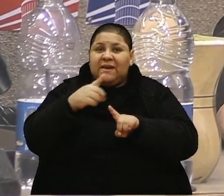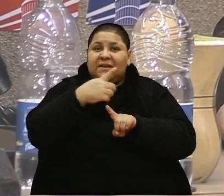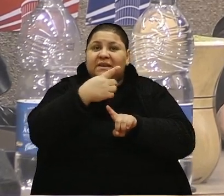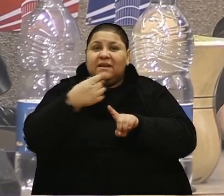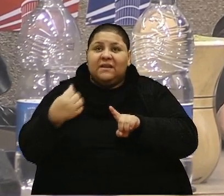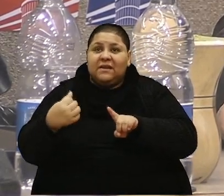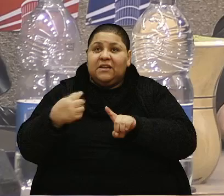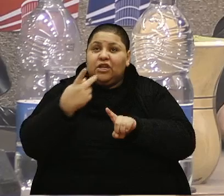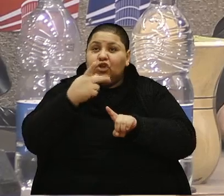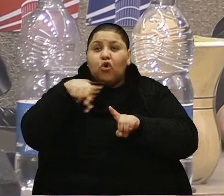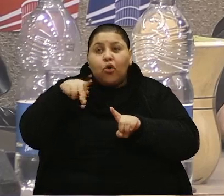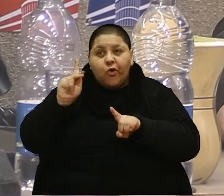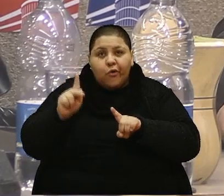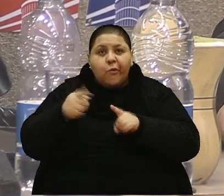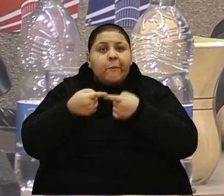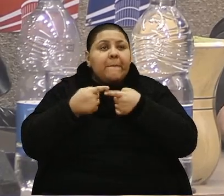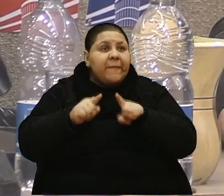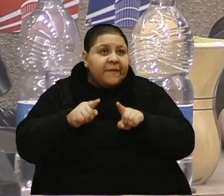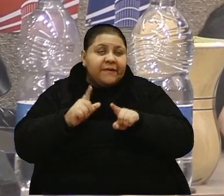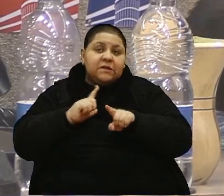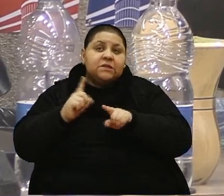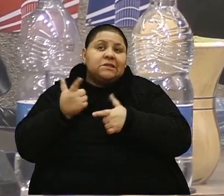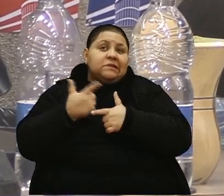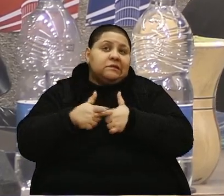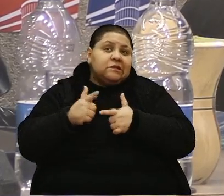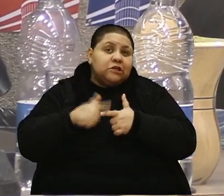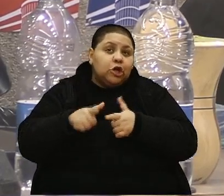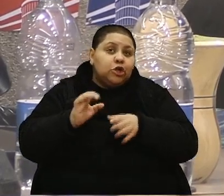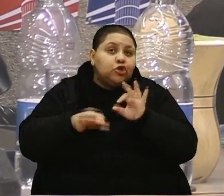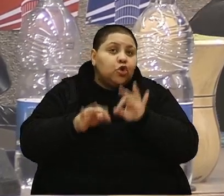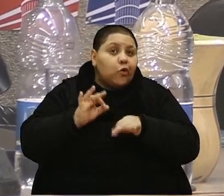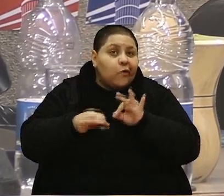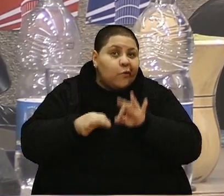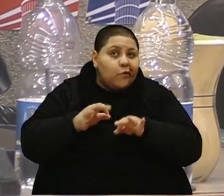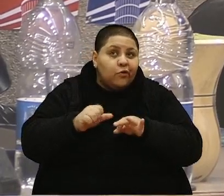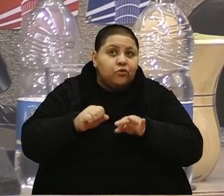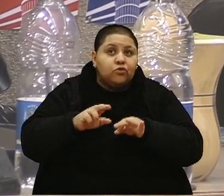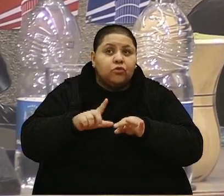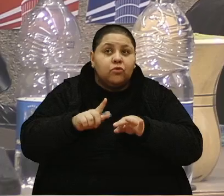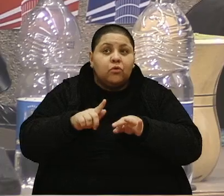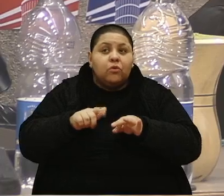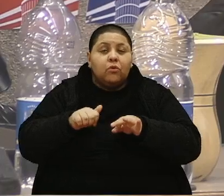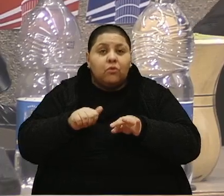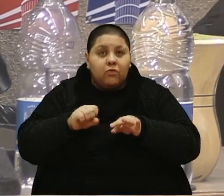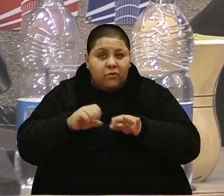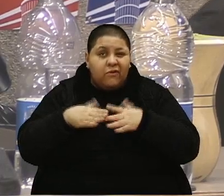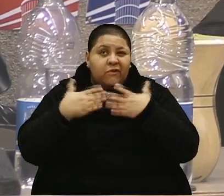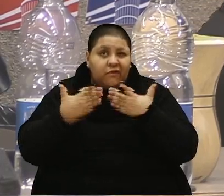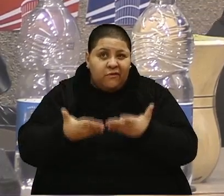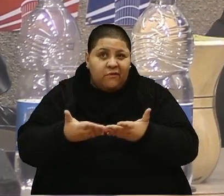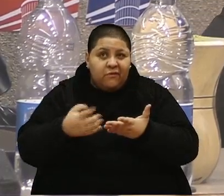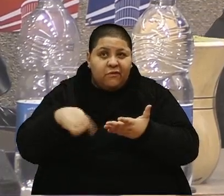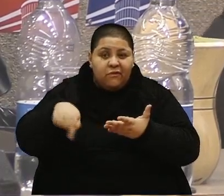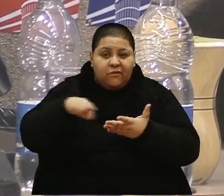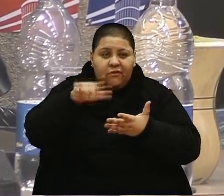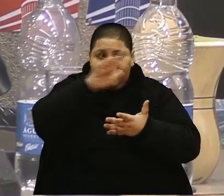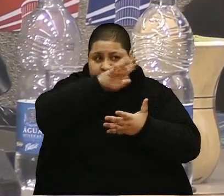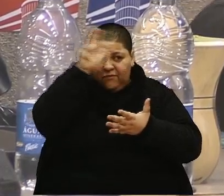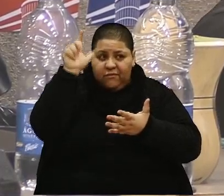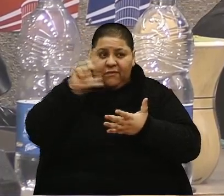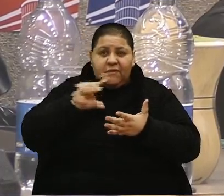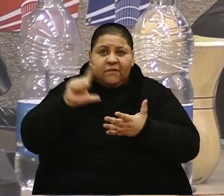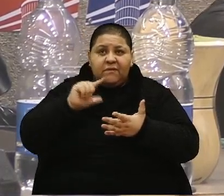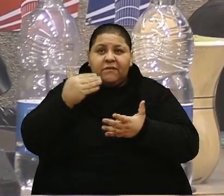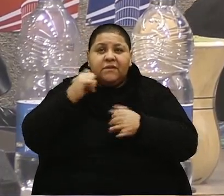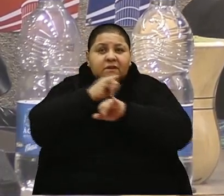2 quilômetros. No entanto, teve um problema jurídico com a Sulgás. Então, nós, como município, nós temos que